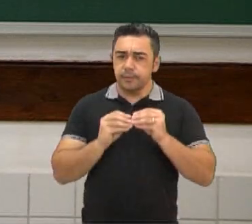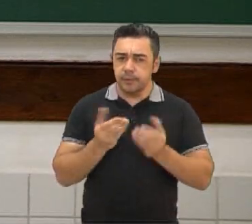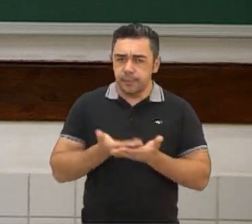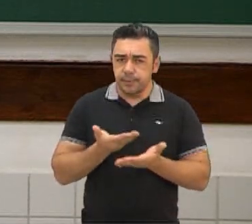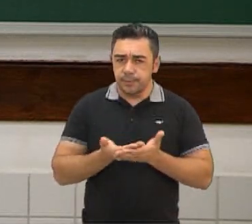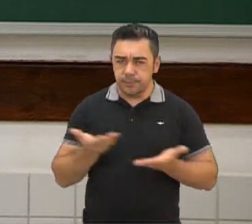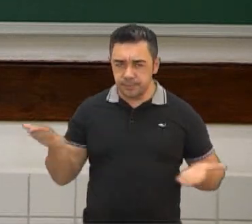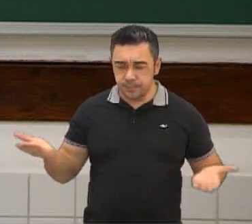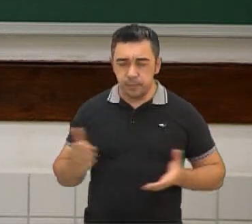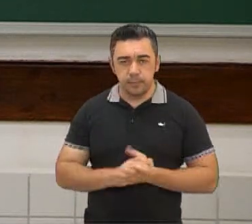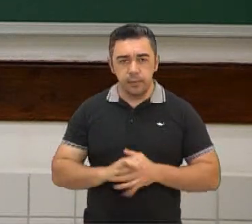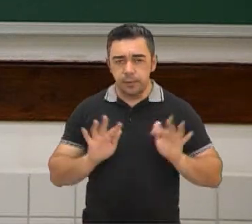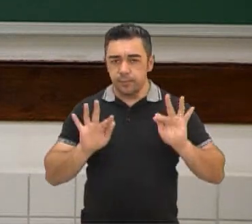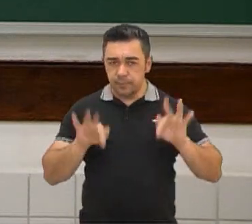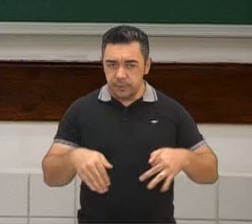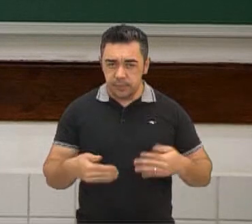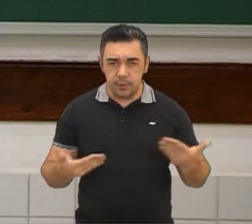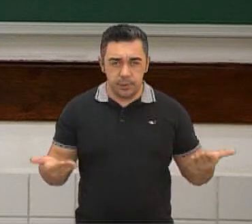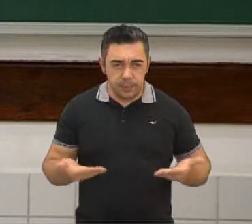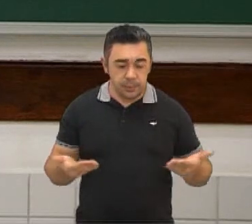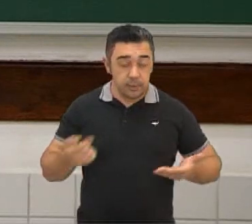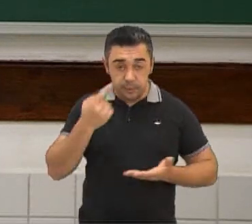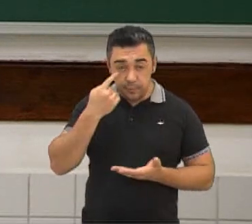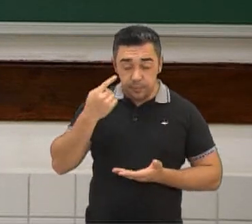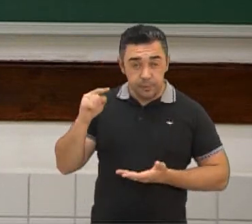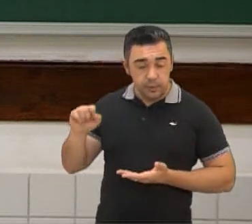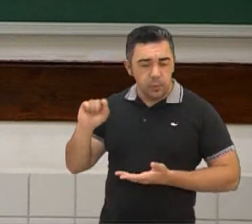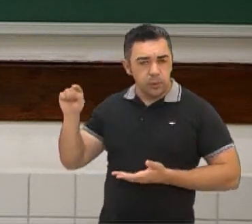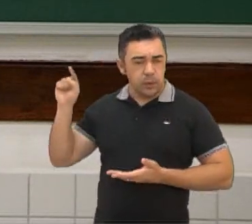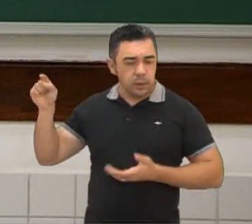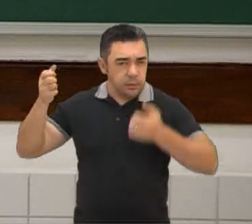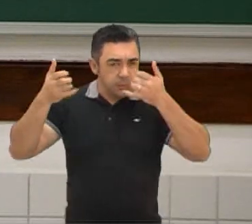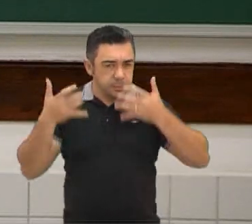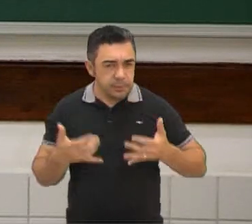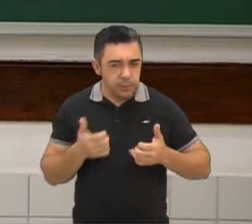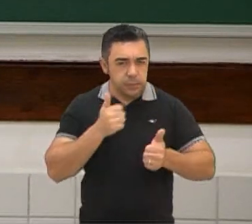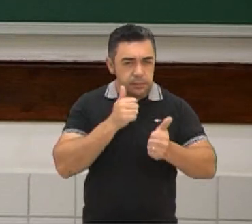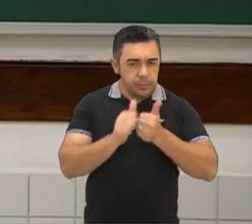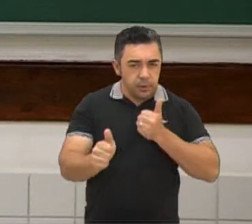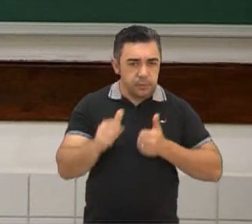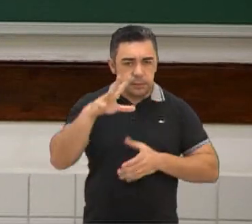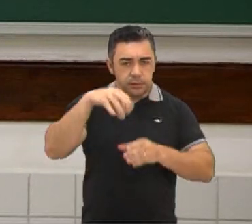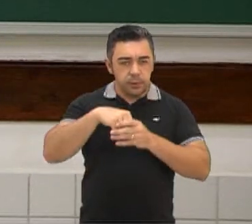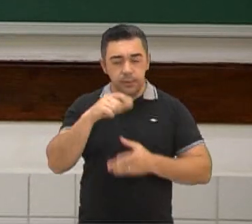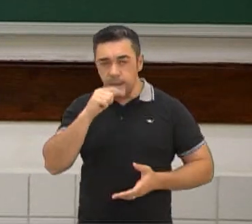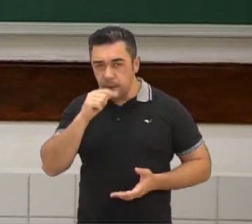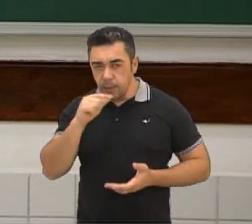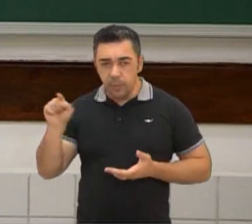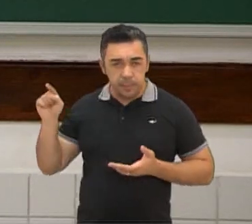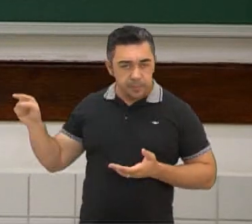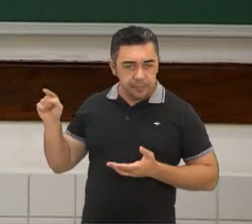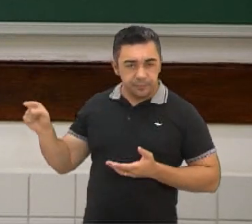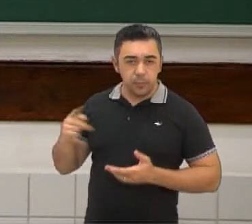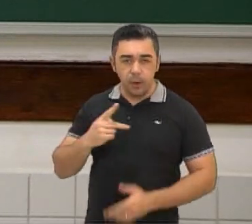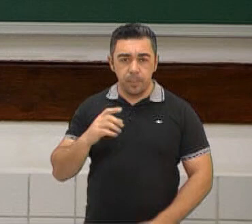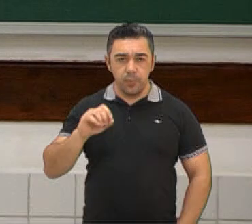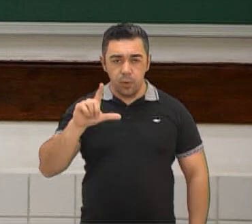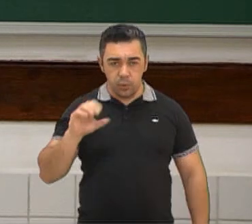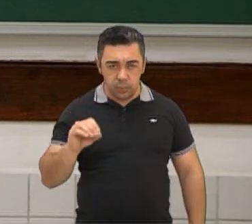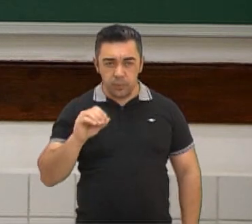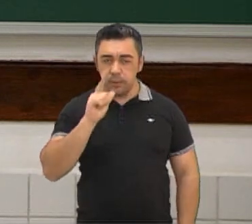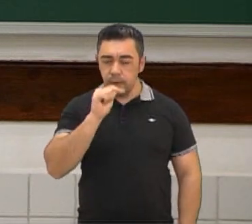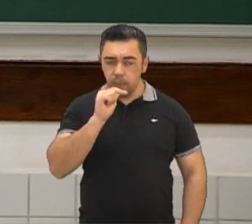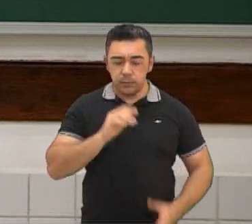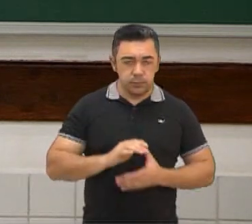agora, né? Estamos chegando no final da nossa aula, onde a gente tratou desse esporte aquático de piscina, o polo